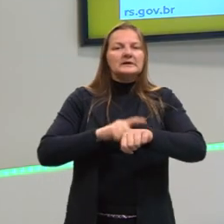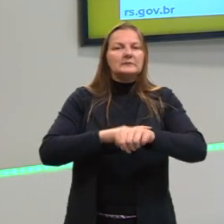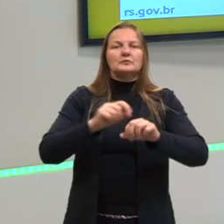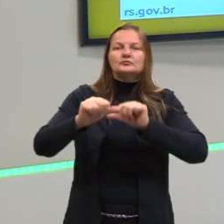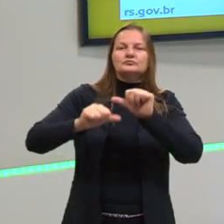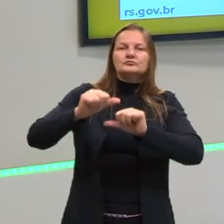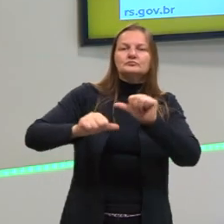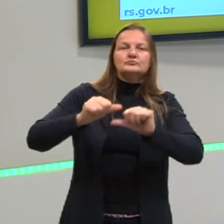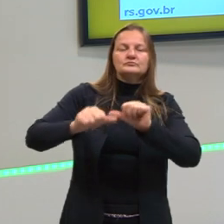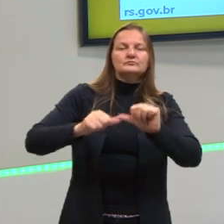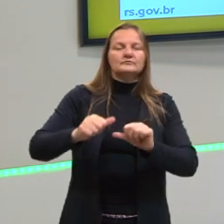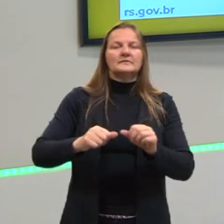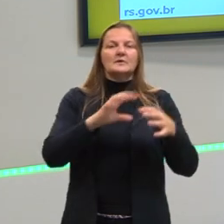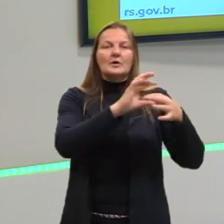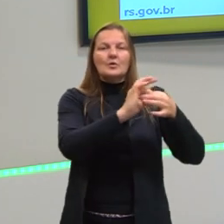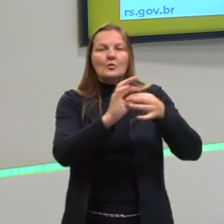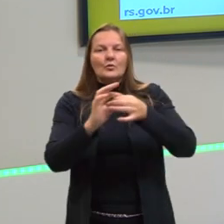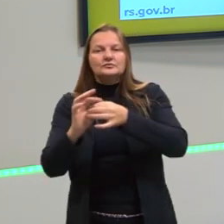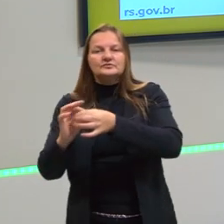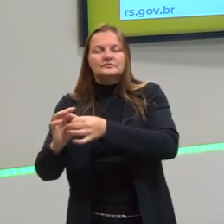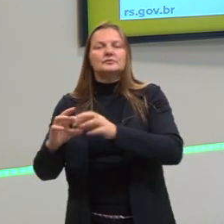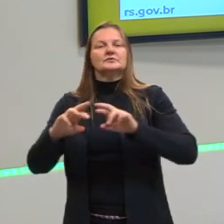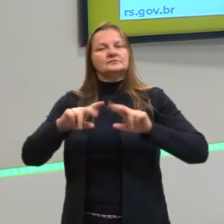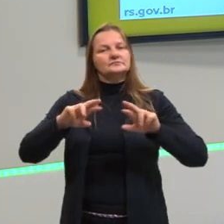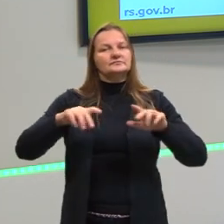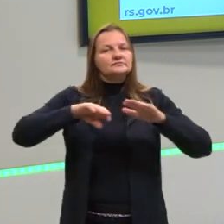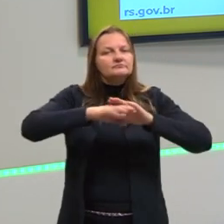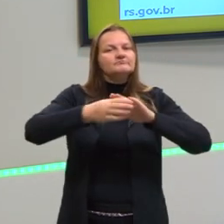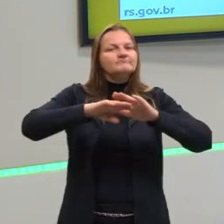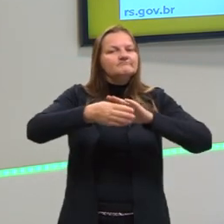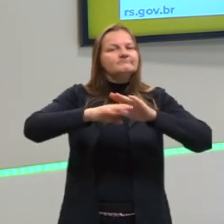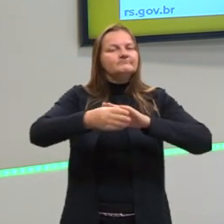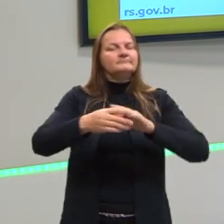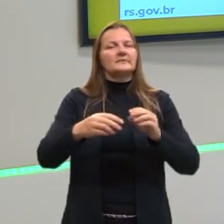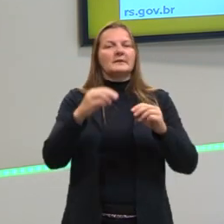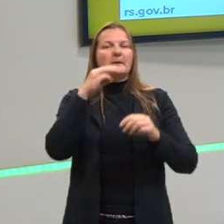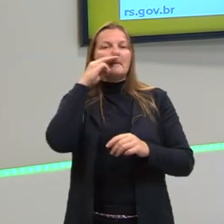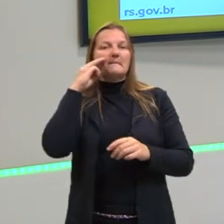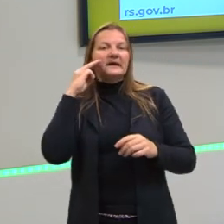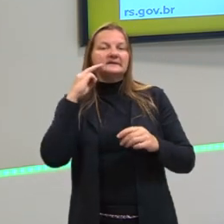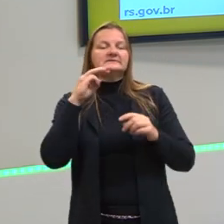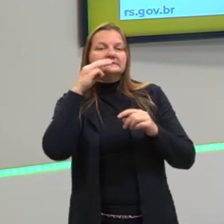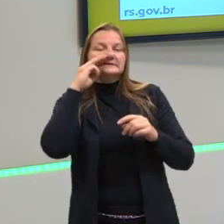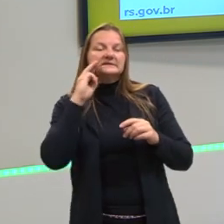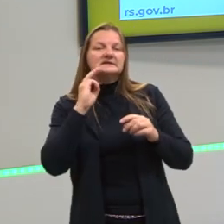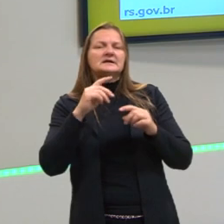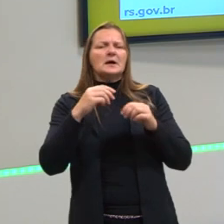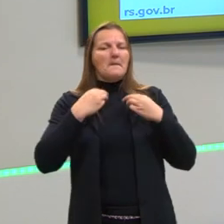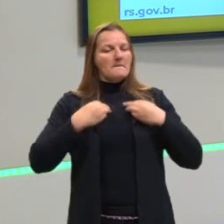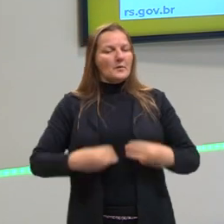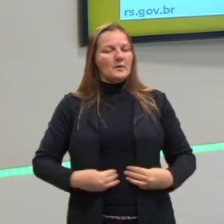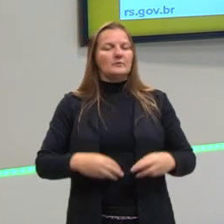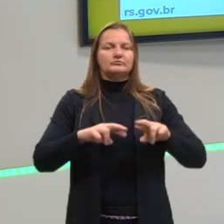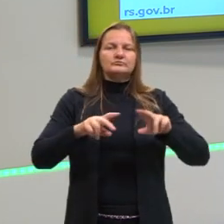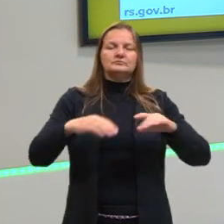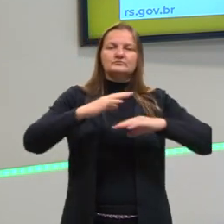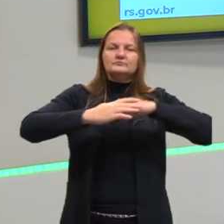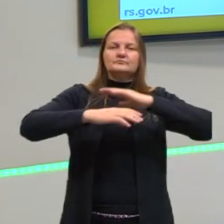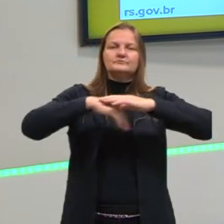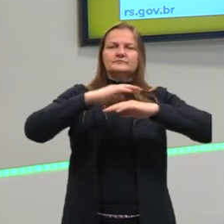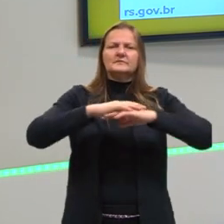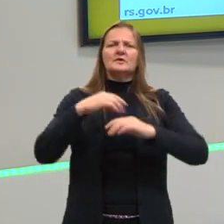porque as condições materiais também vão se modificando tão promax a nossa relação moral era